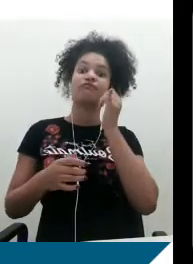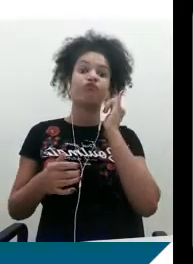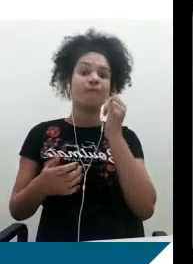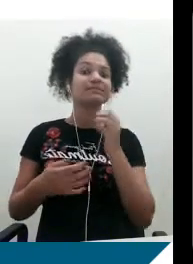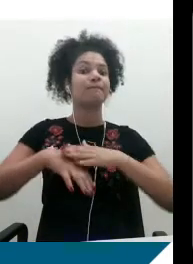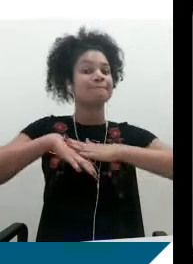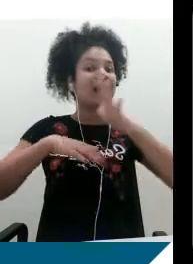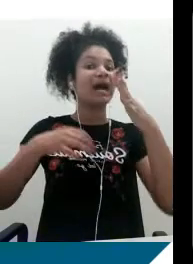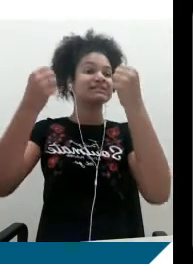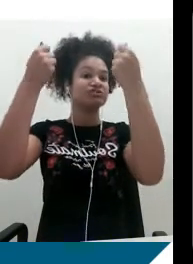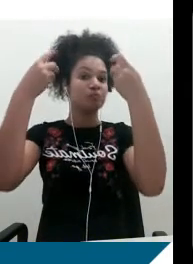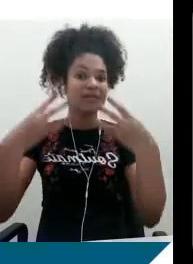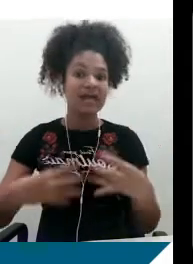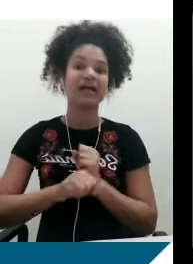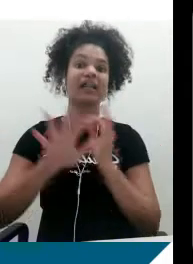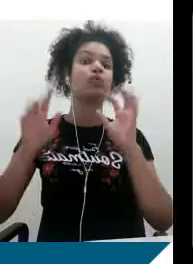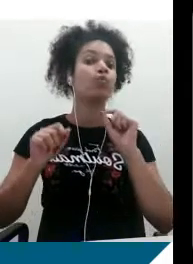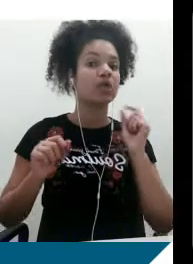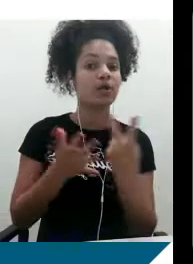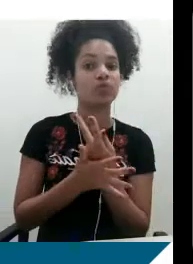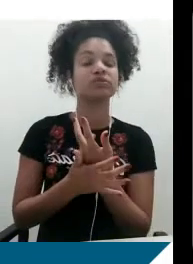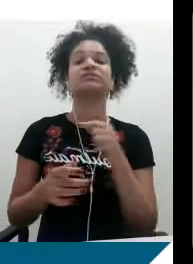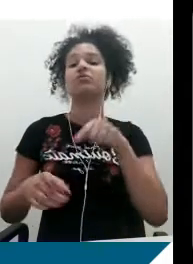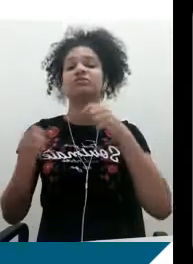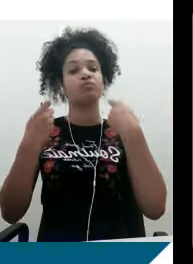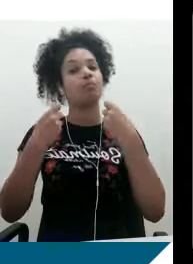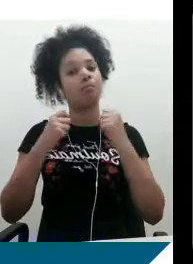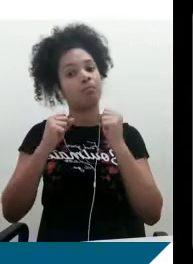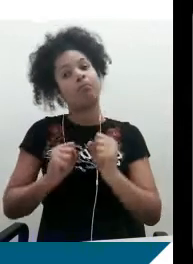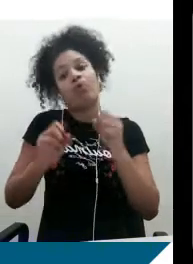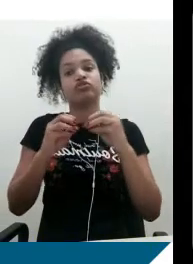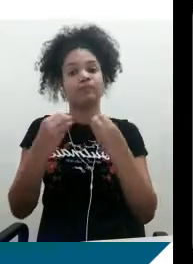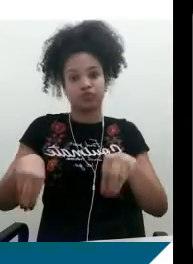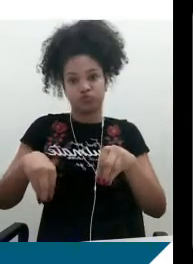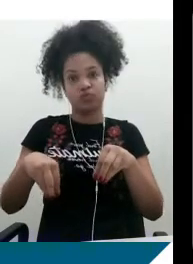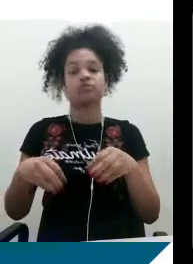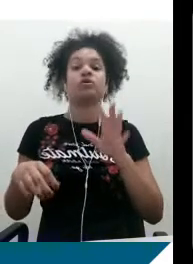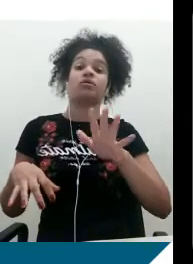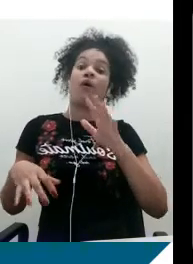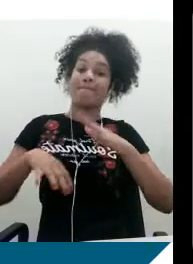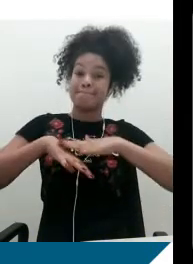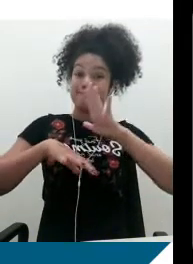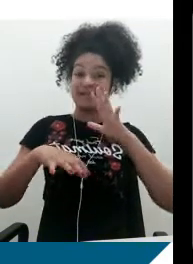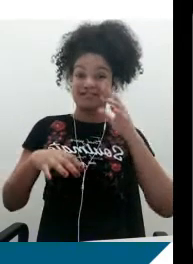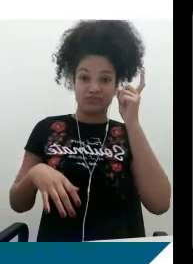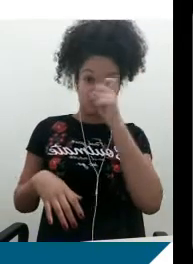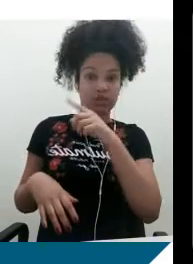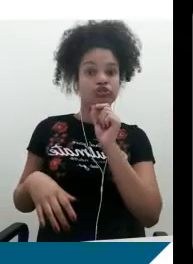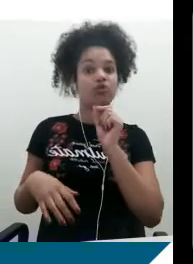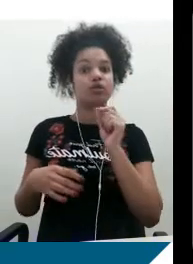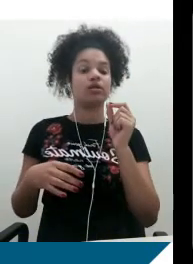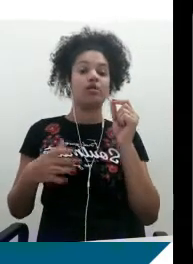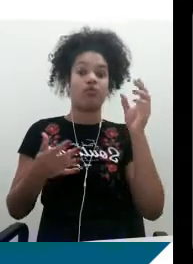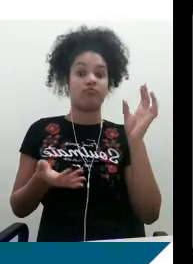precisa trazer mais informações que o necessário e isso pode prejudicar completamente a introdução. Acho que a grande dificuldade